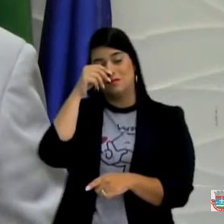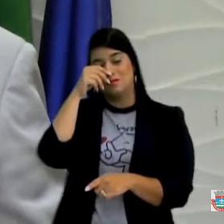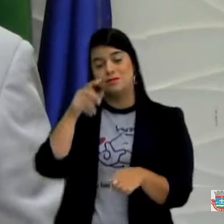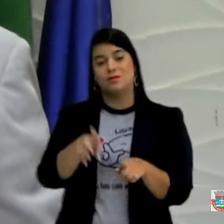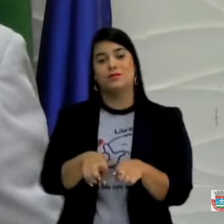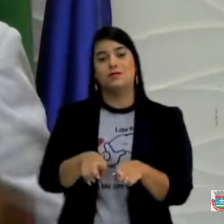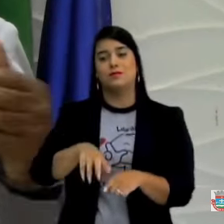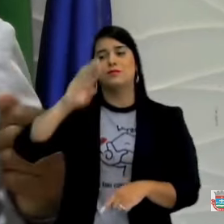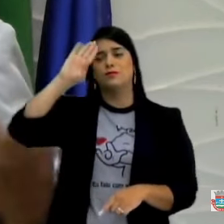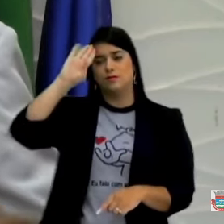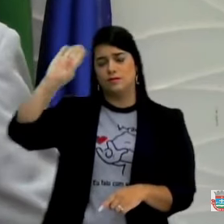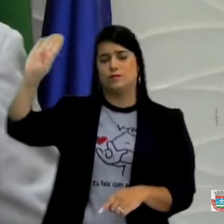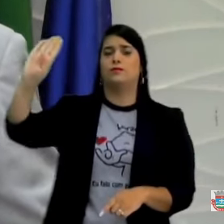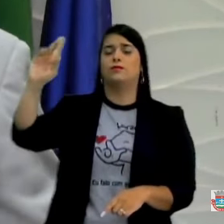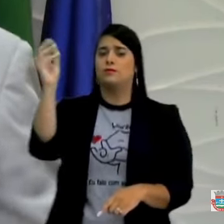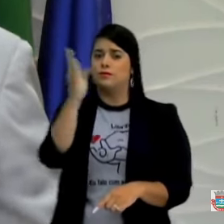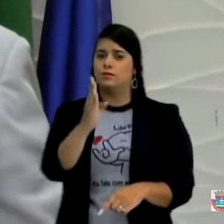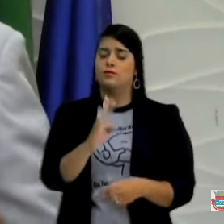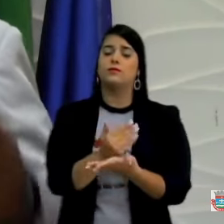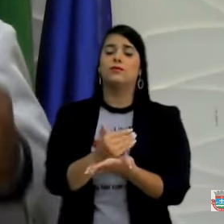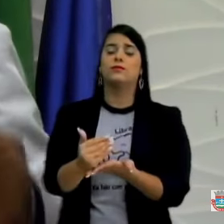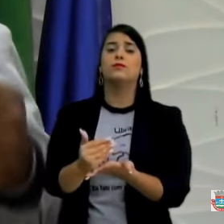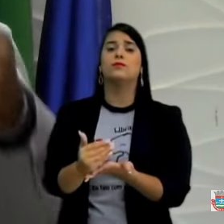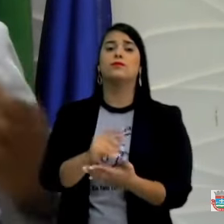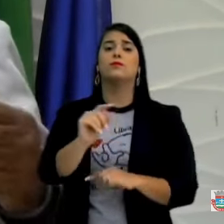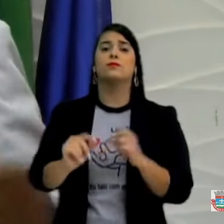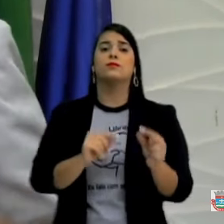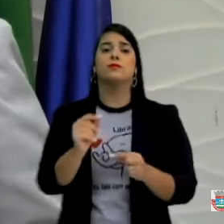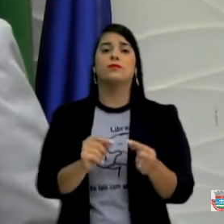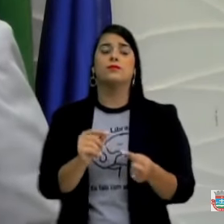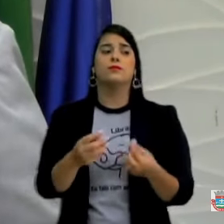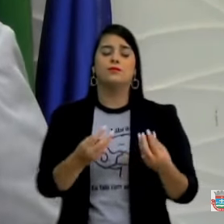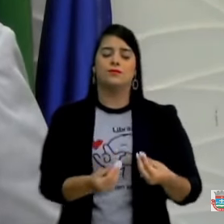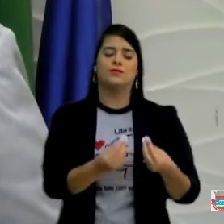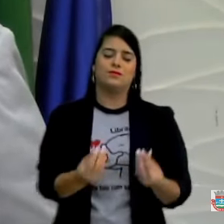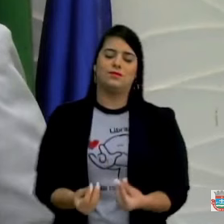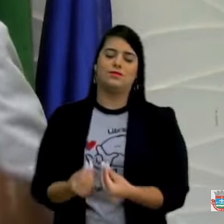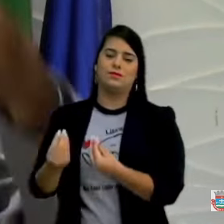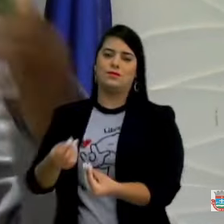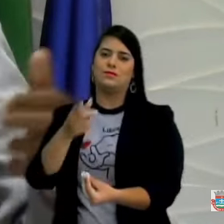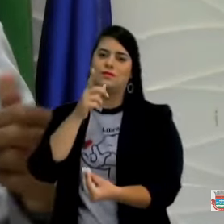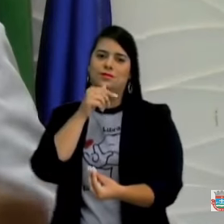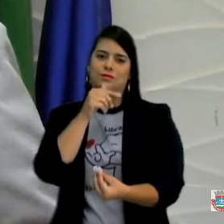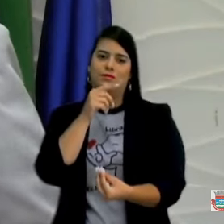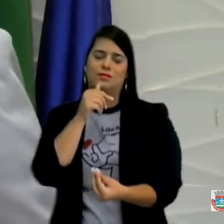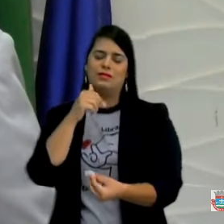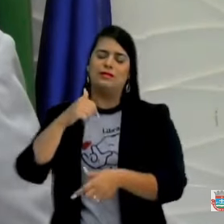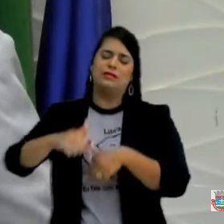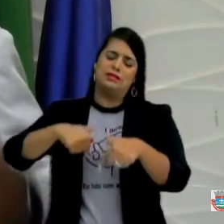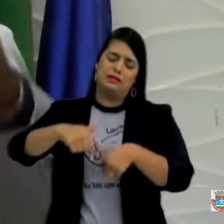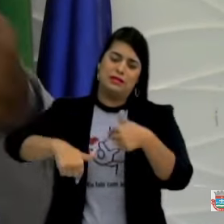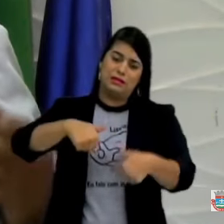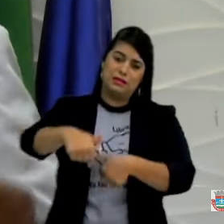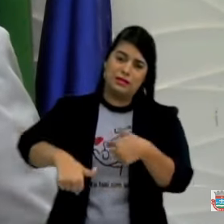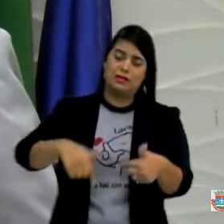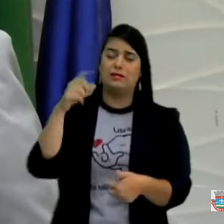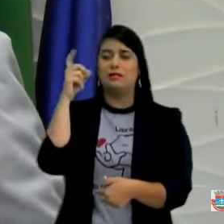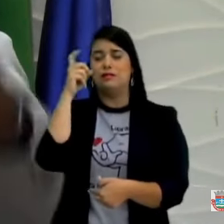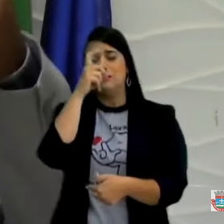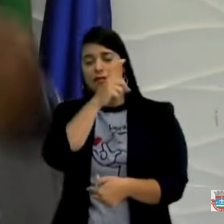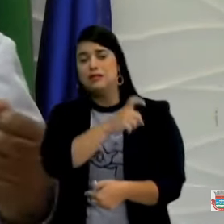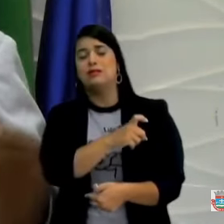brasileiro por ter começado a distribuição de água foi uma luta grande com muitas